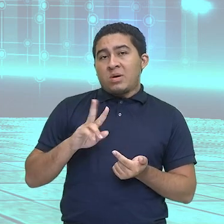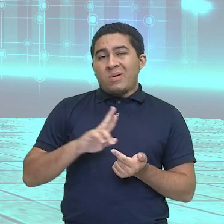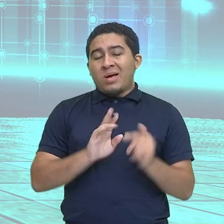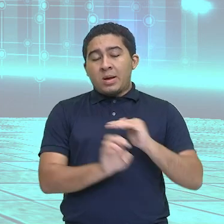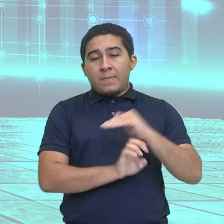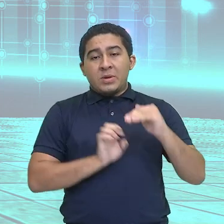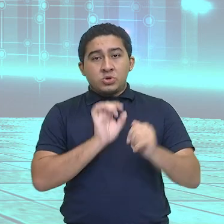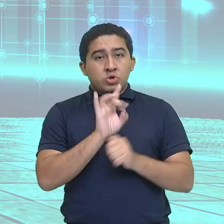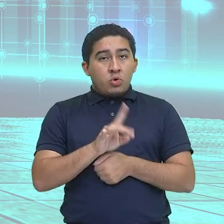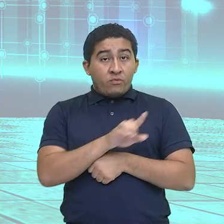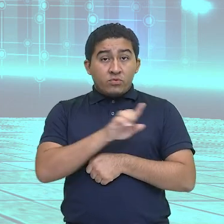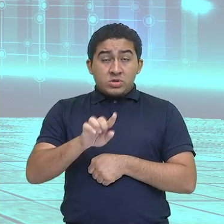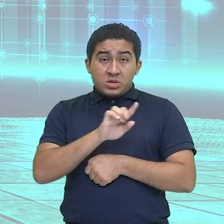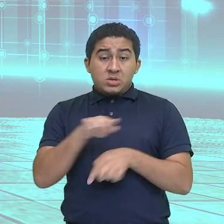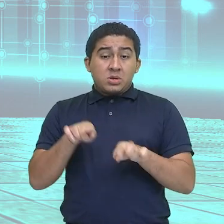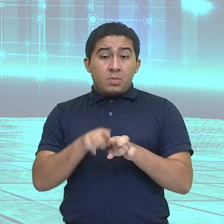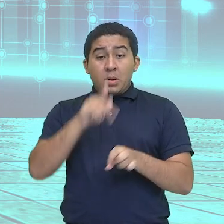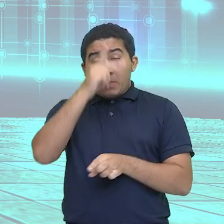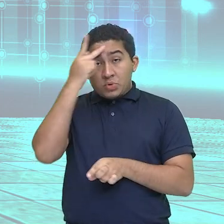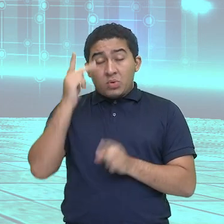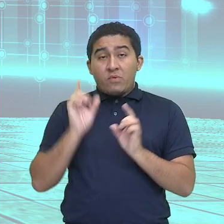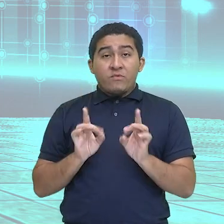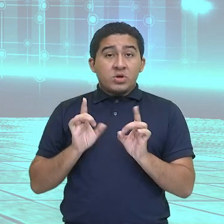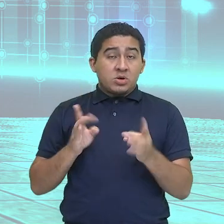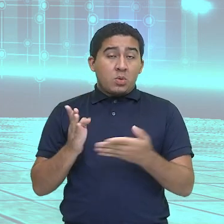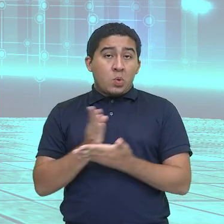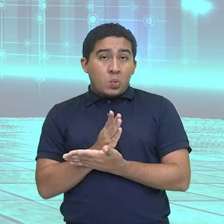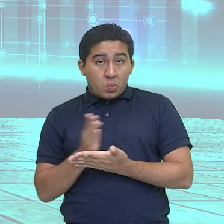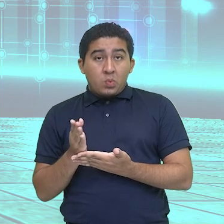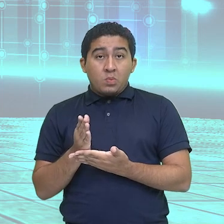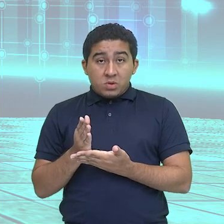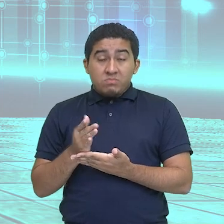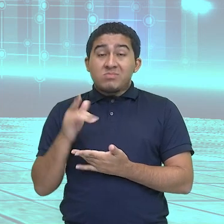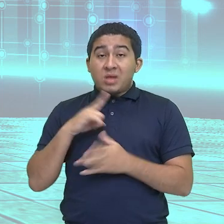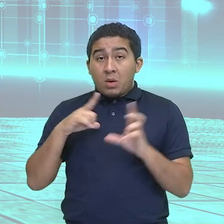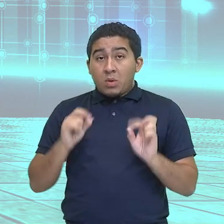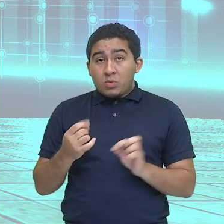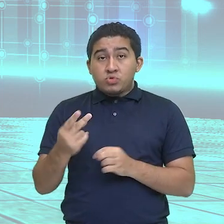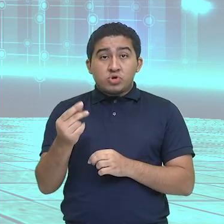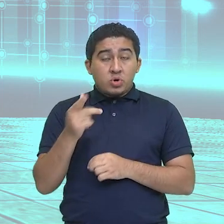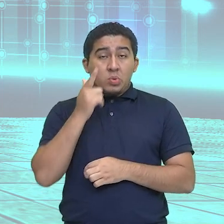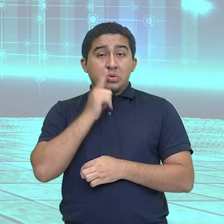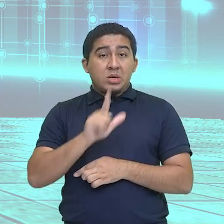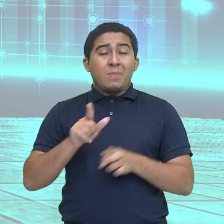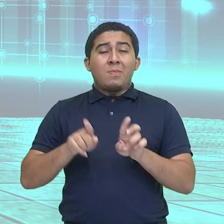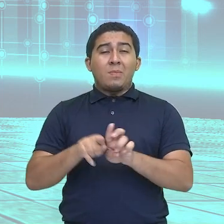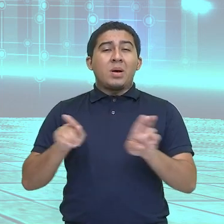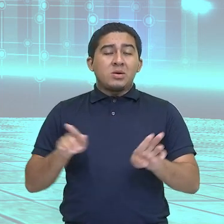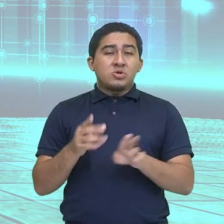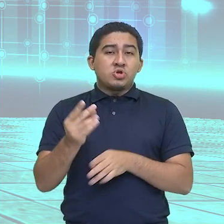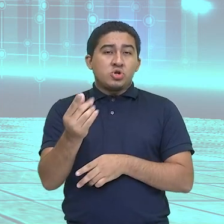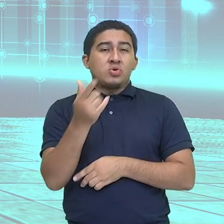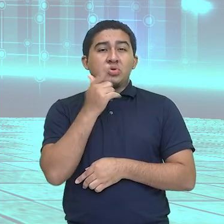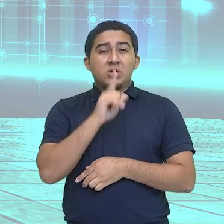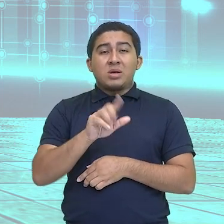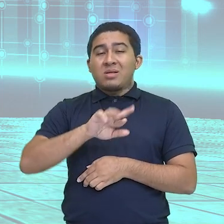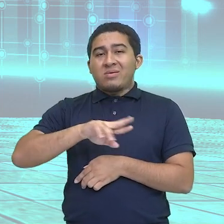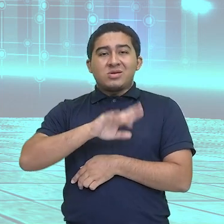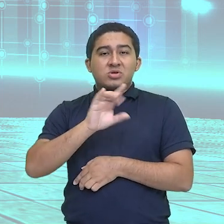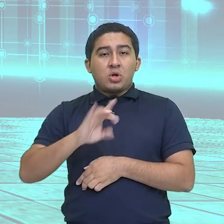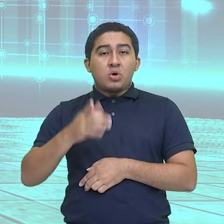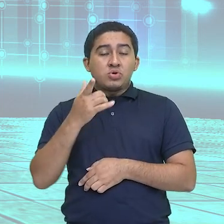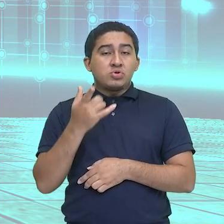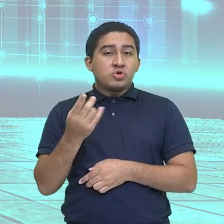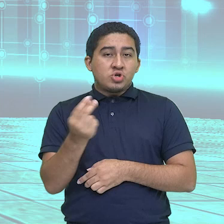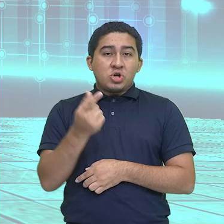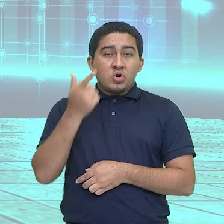mas você mesmo vendendo aí algo, né, você vai ter um lucro, tá? Só que o lucro não é só aquele dinheiro que retorna